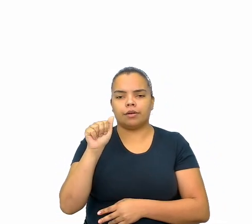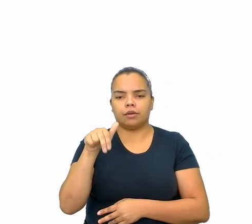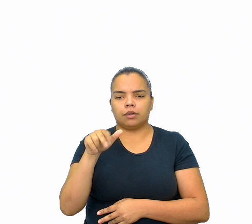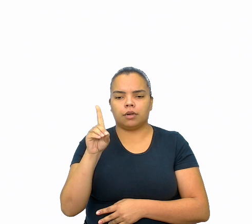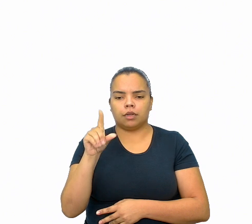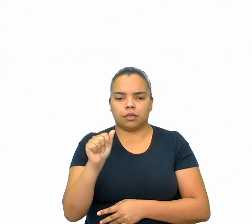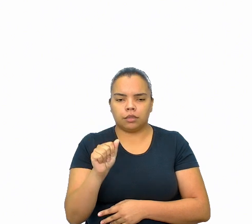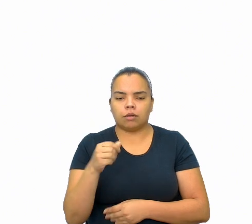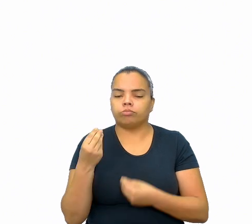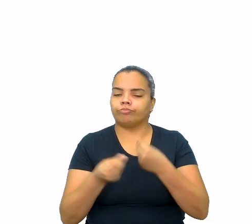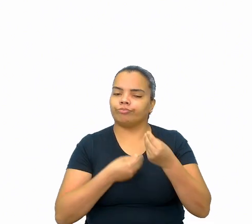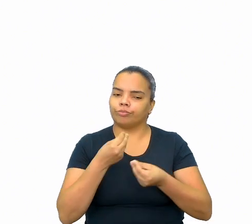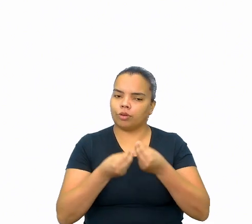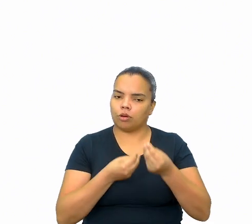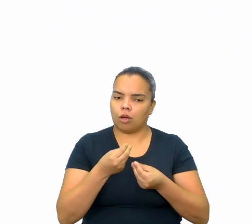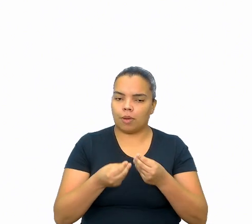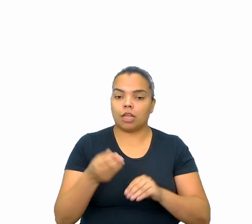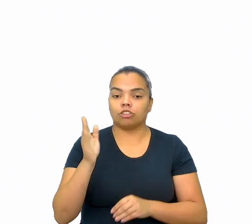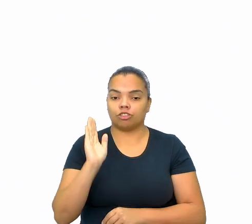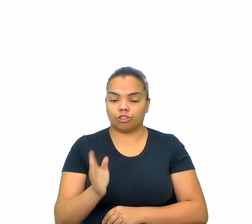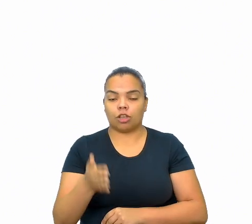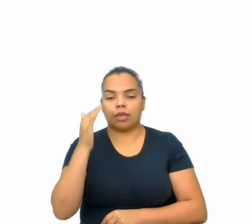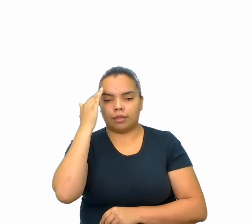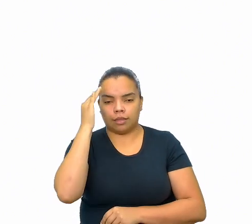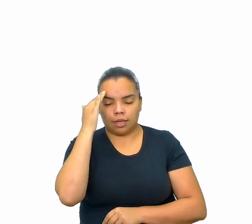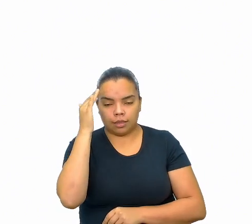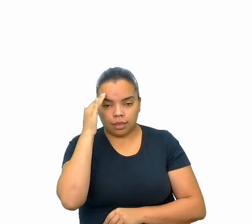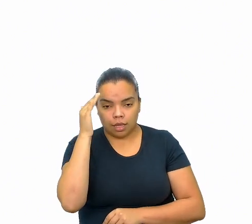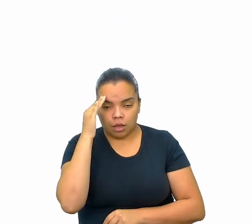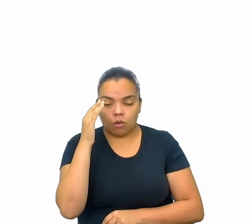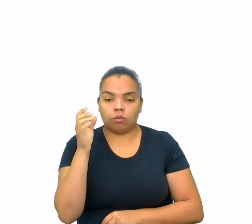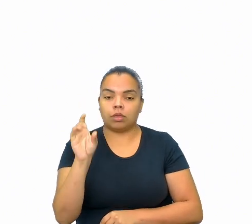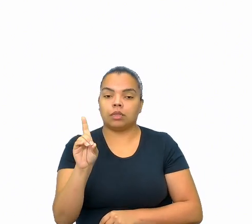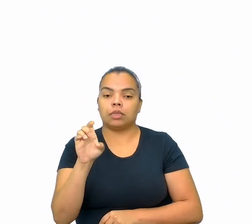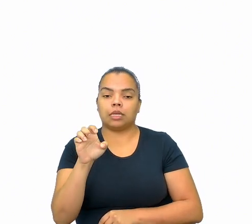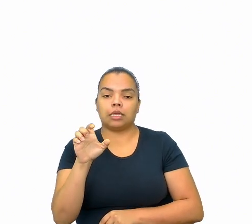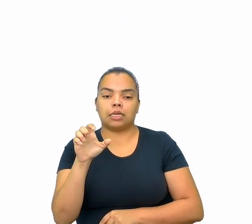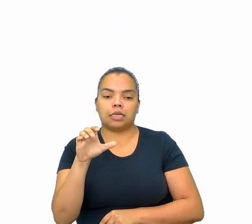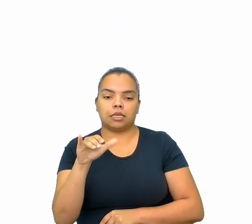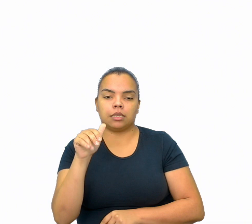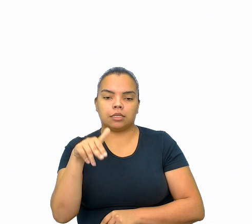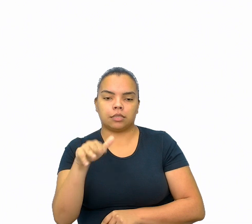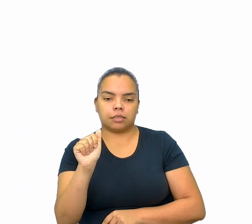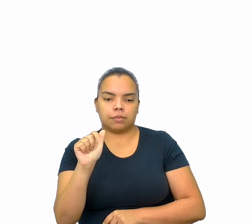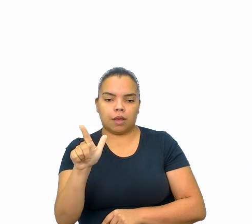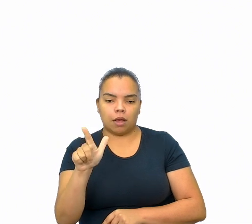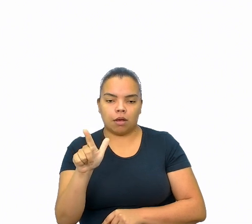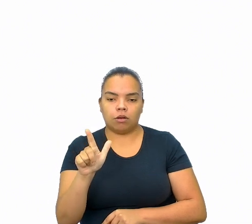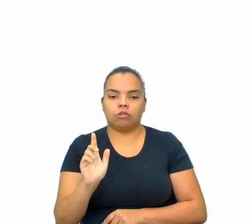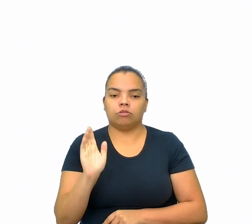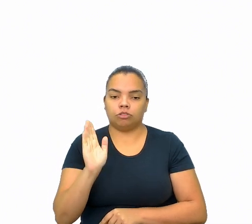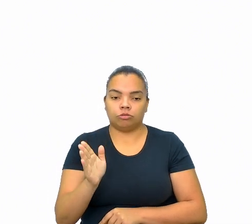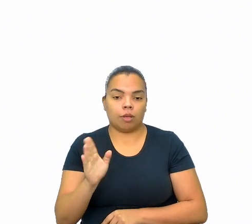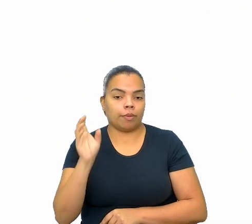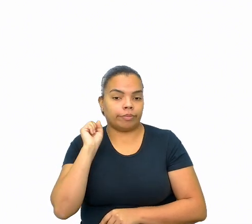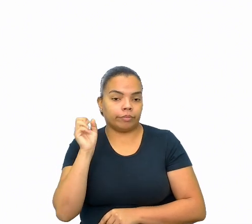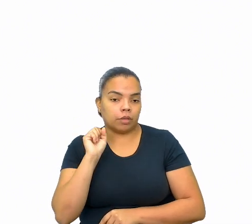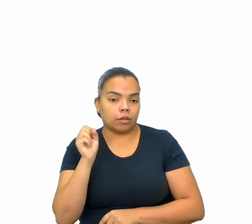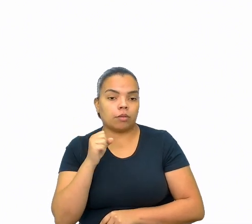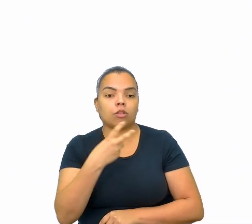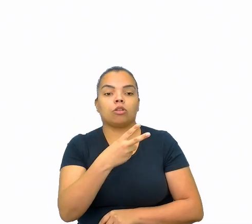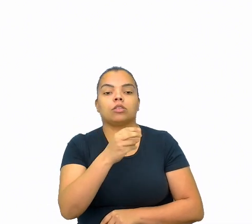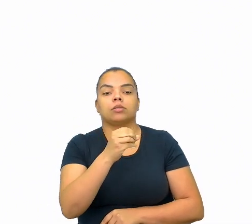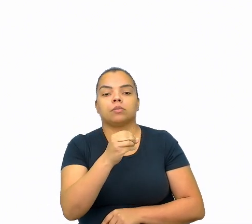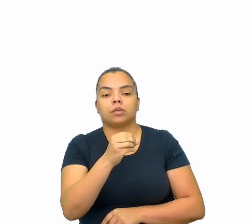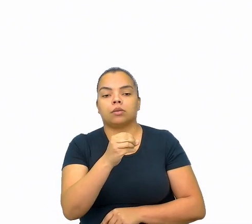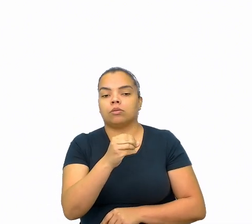compreendeu que o sistema de numeração decimal, ele é aditivo, né? Então, por exemplo, para a escrita do número